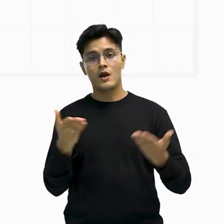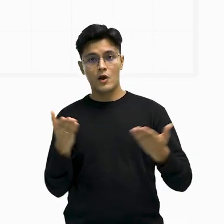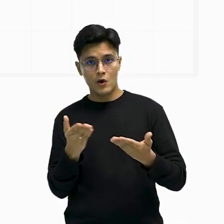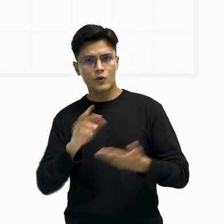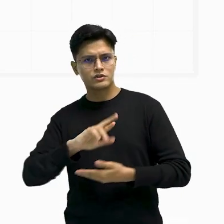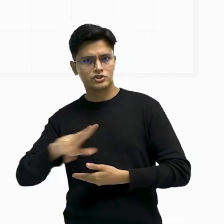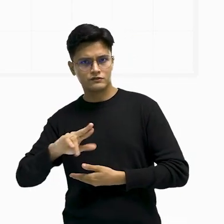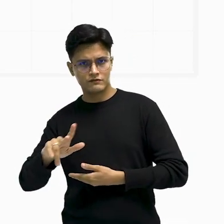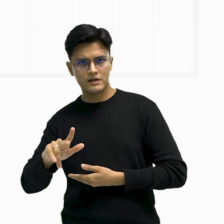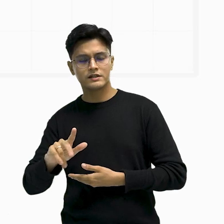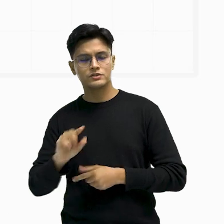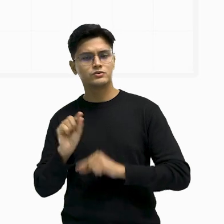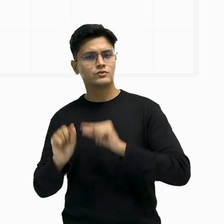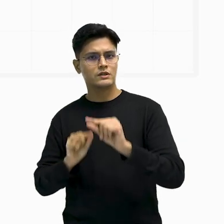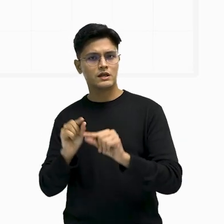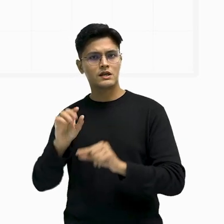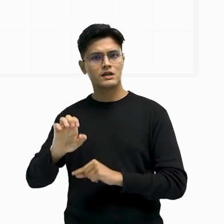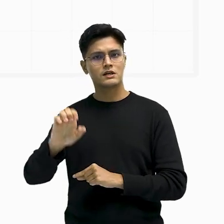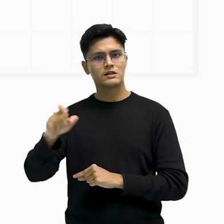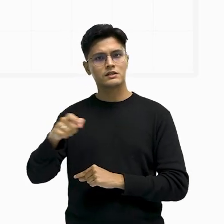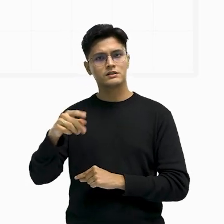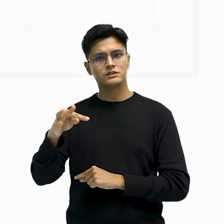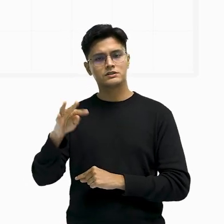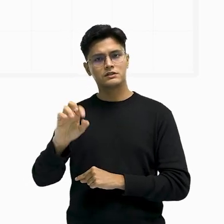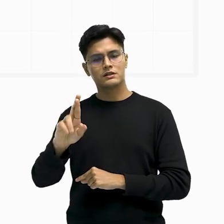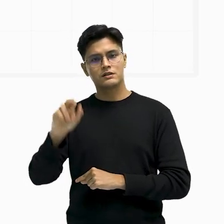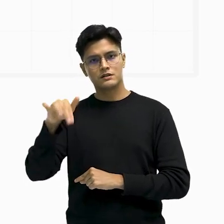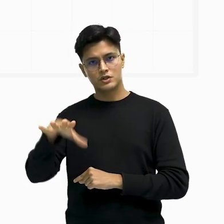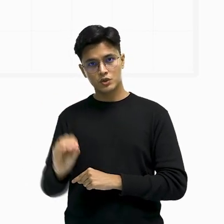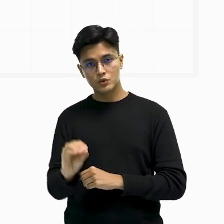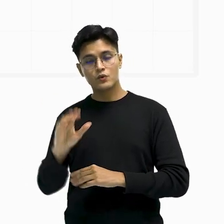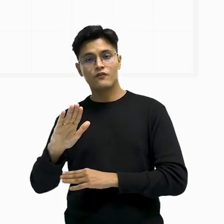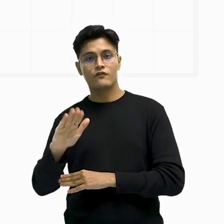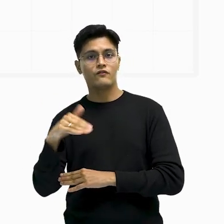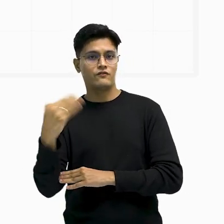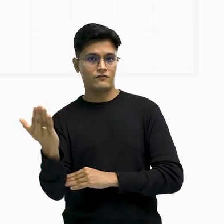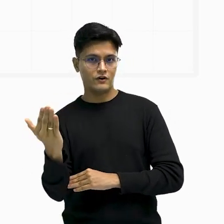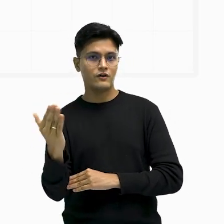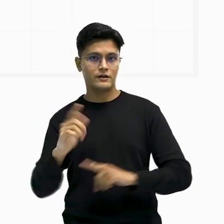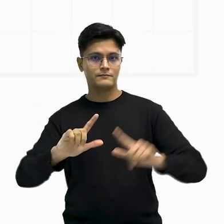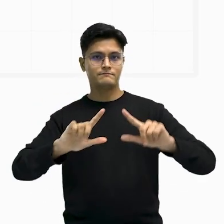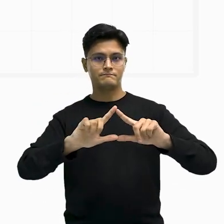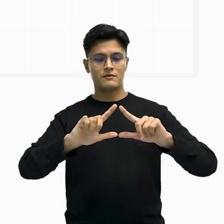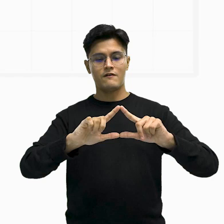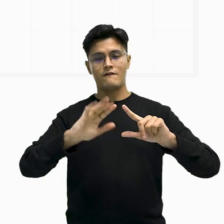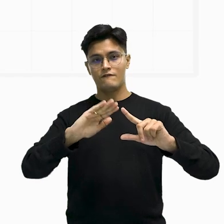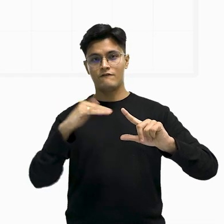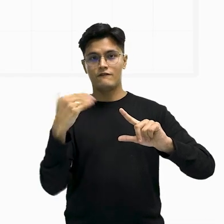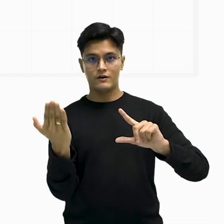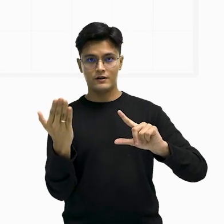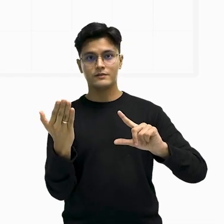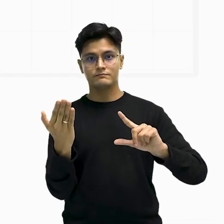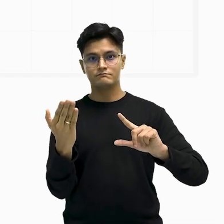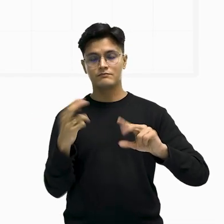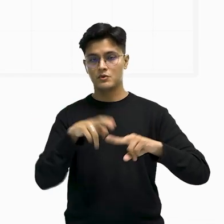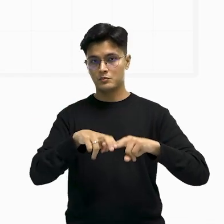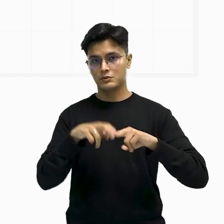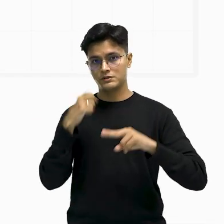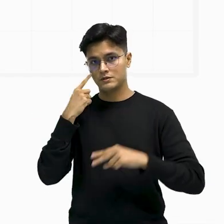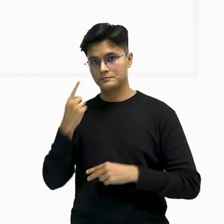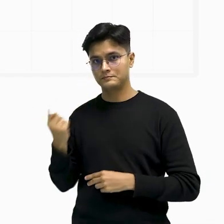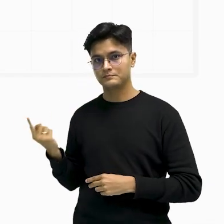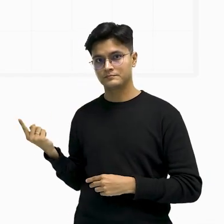ângulo externo, ele está se referindo ao ângulo que é formado do lado de fora do triângulo. Por isso que aqui